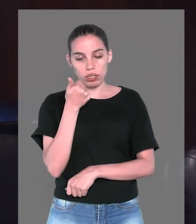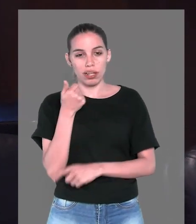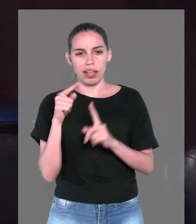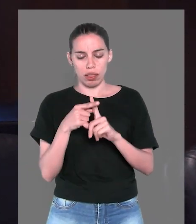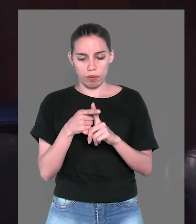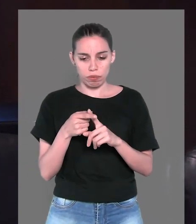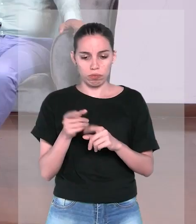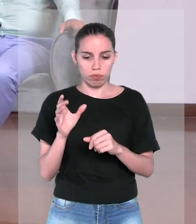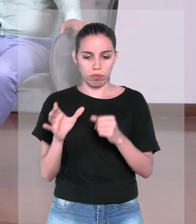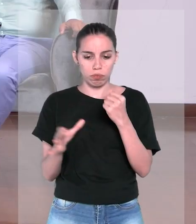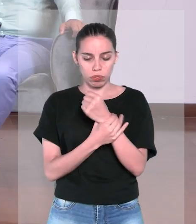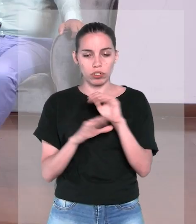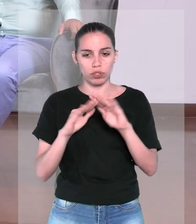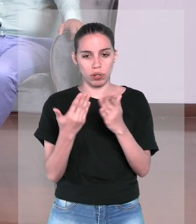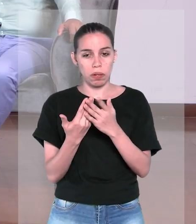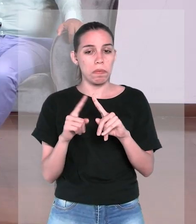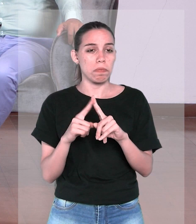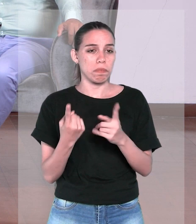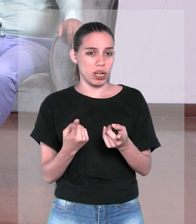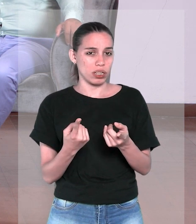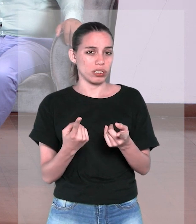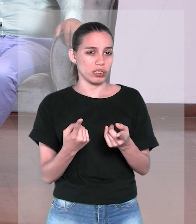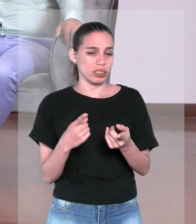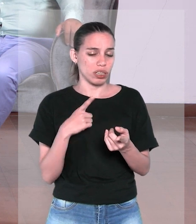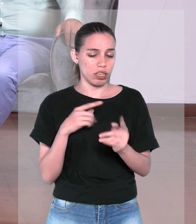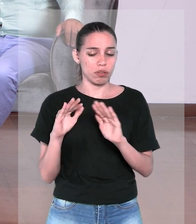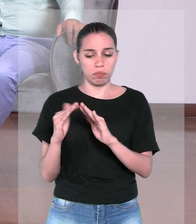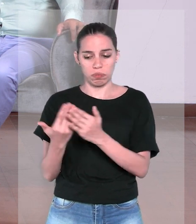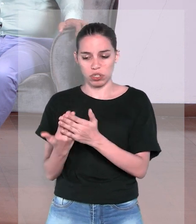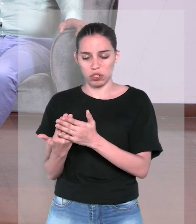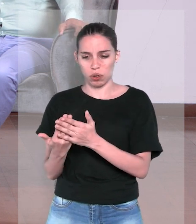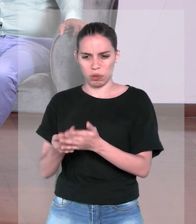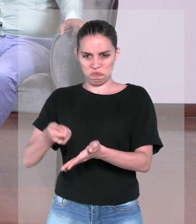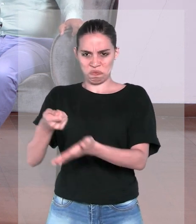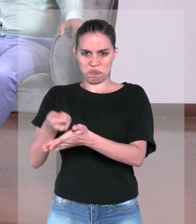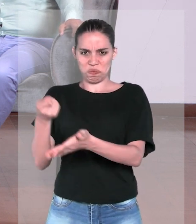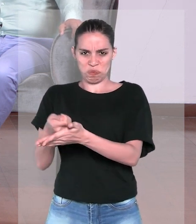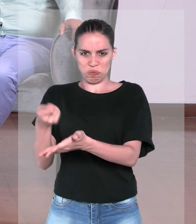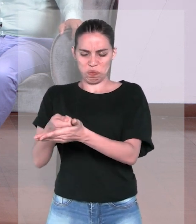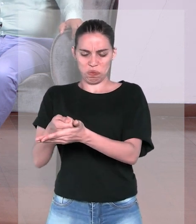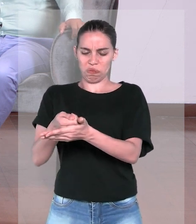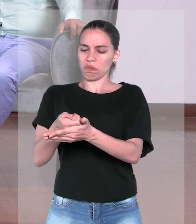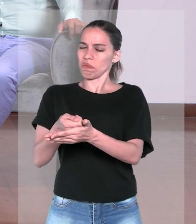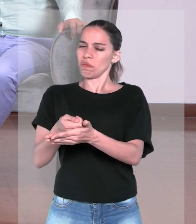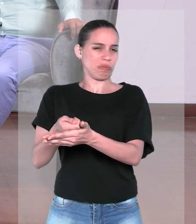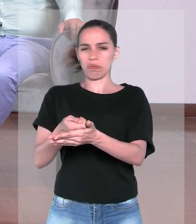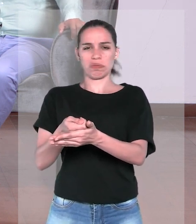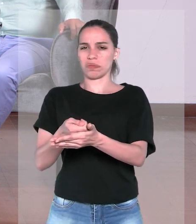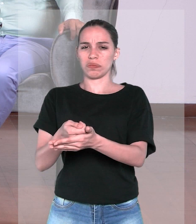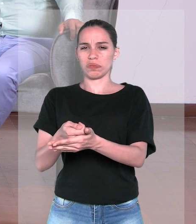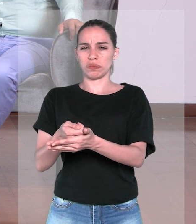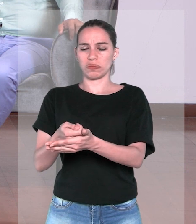bem sedimentado enquanto conhecimento? Obrigado. São 4 perguntas. Você consegue responder mais